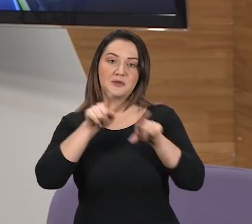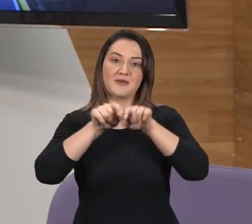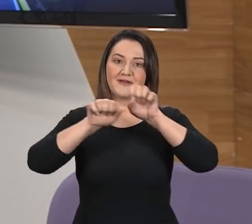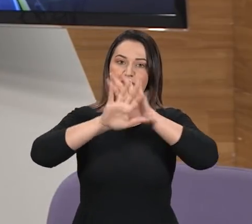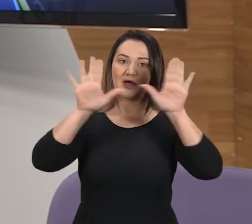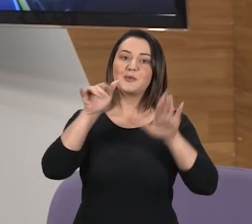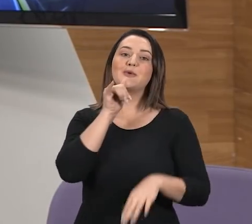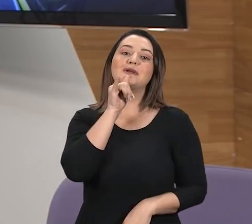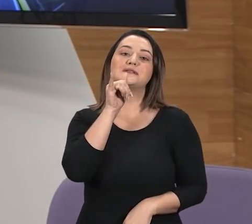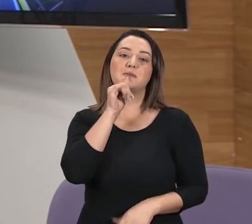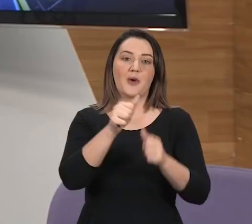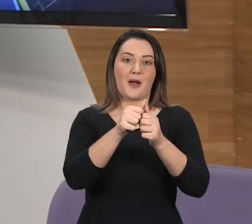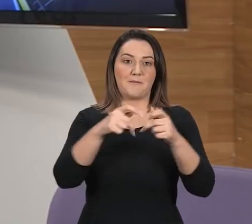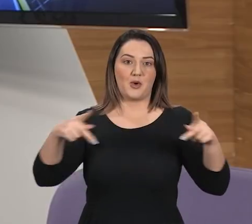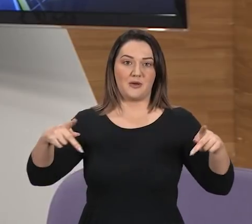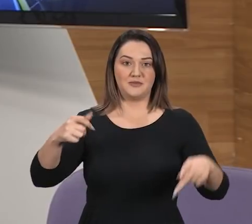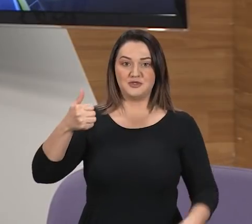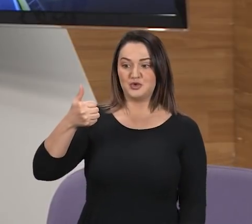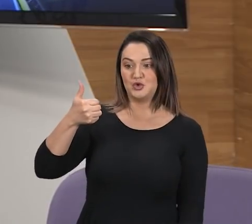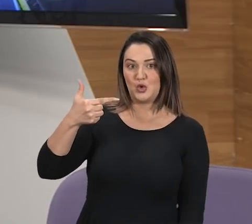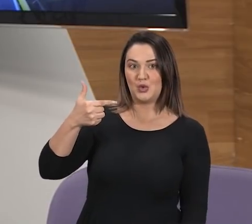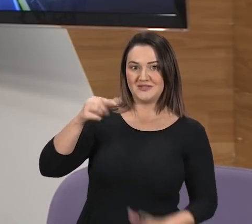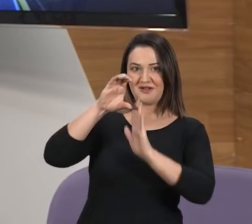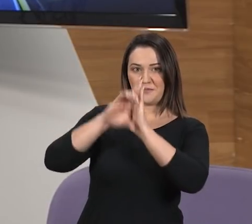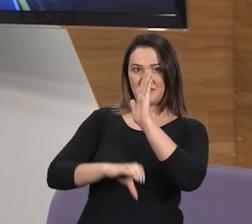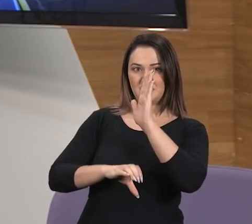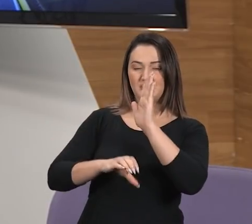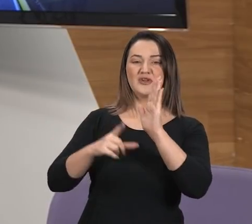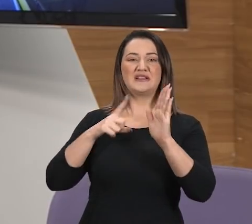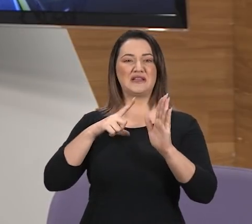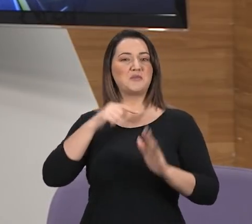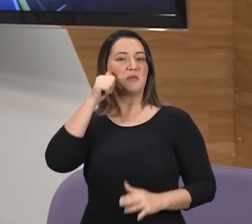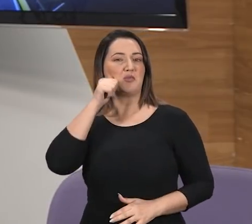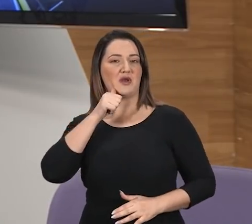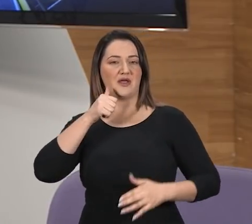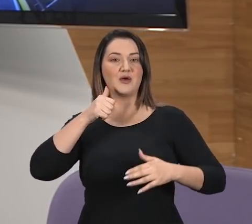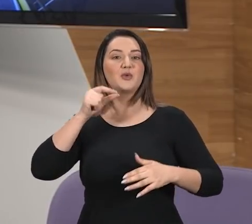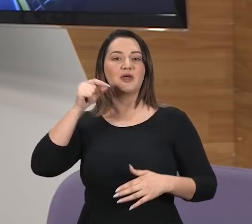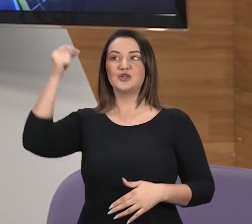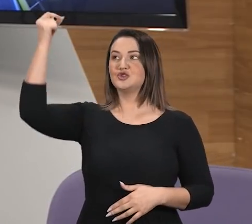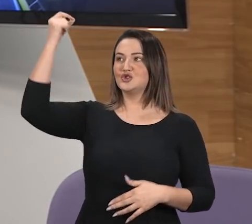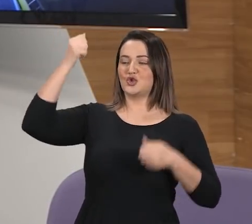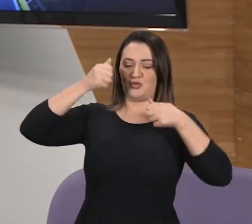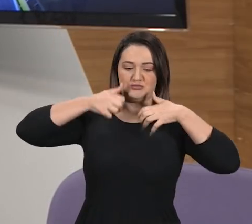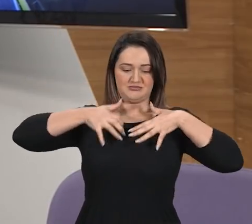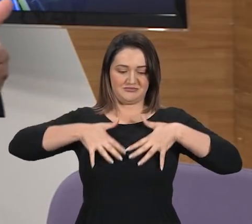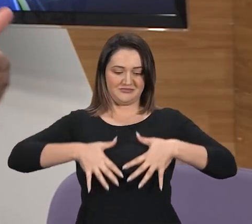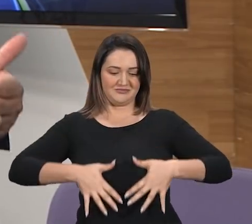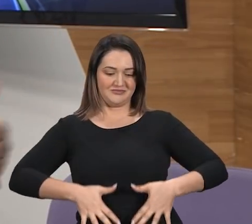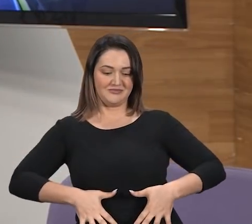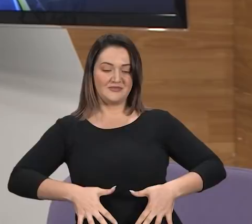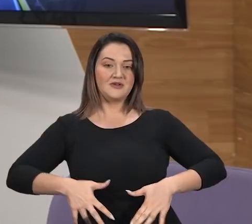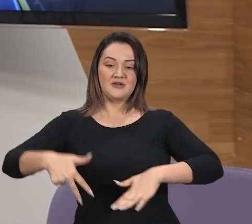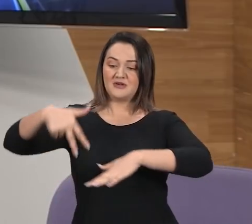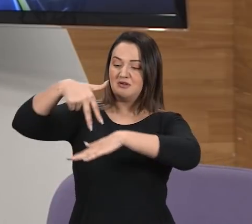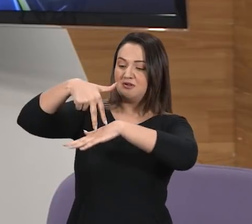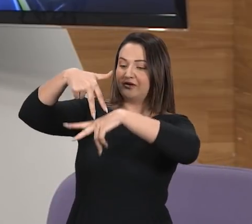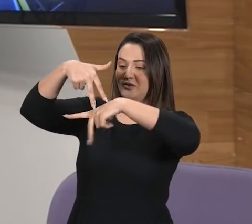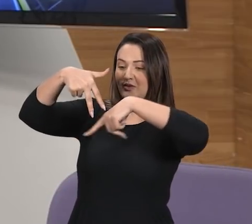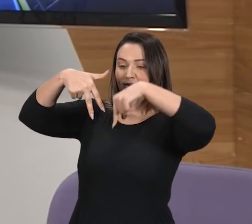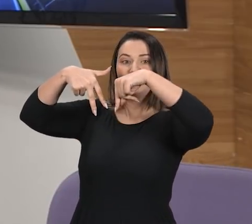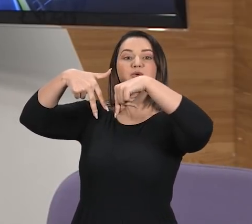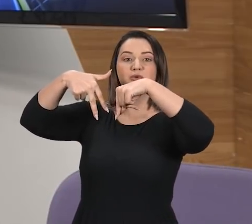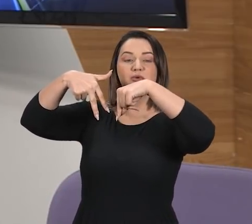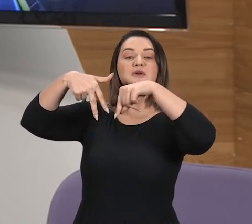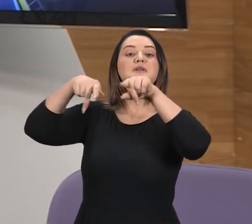alguns assuntos que são esclarecedores. Por exemplo, em Apocalipse 12 tem uma mulher vestida do sol com a lua debaixo dos pés e uma